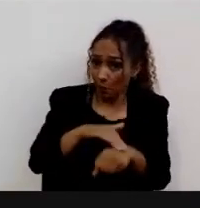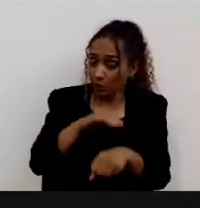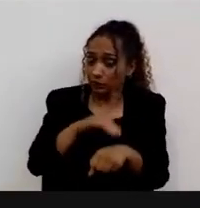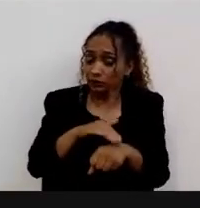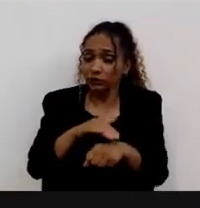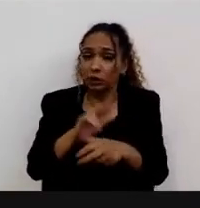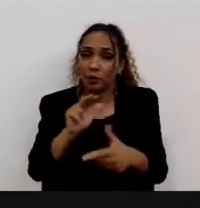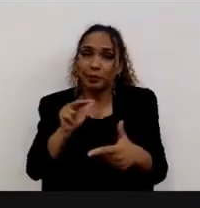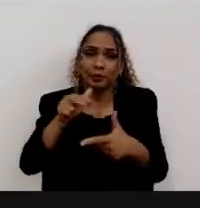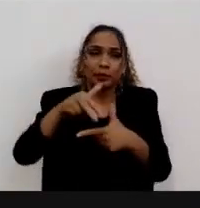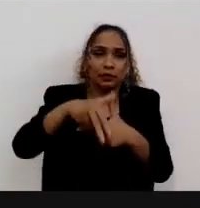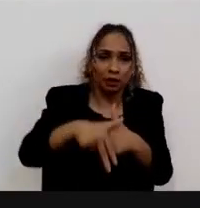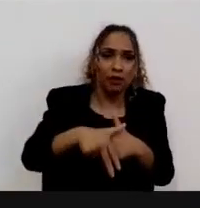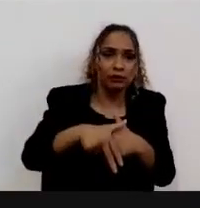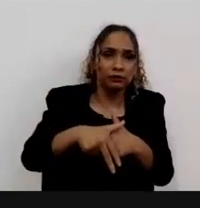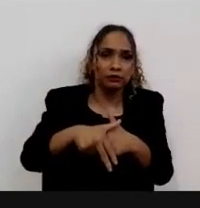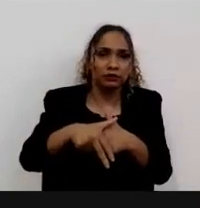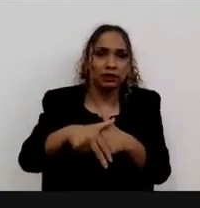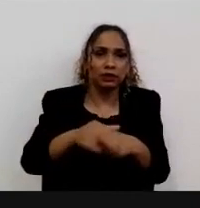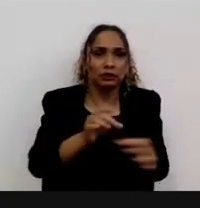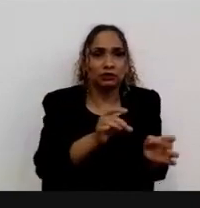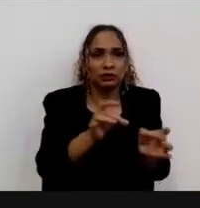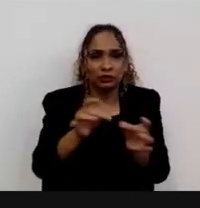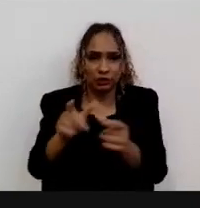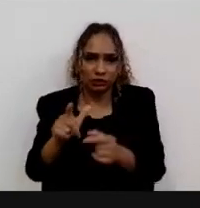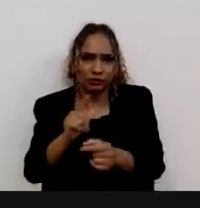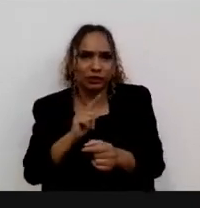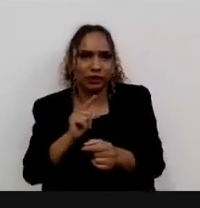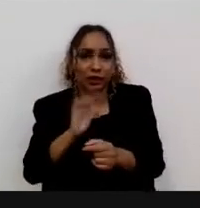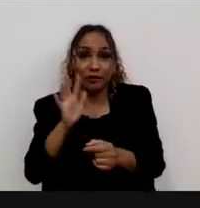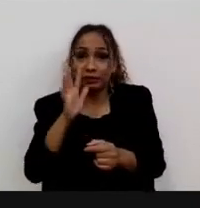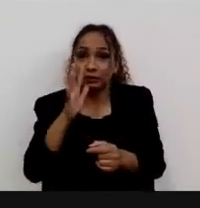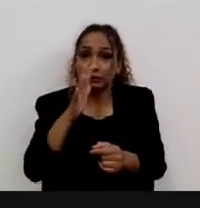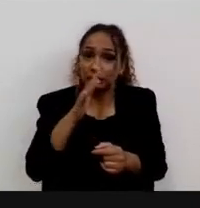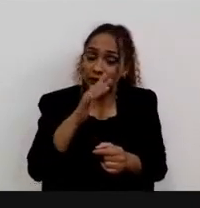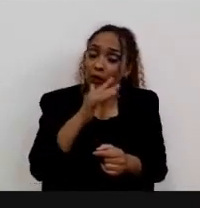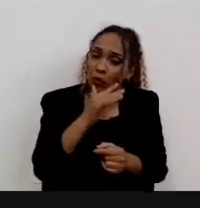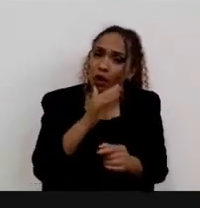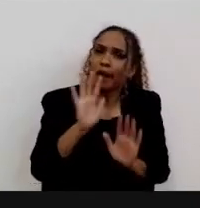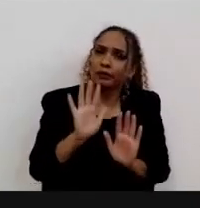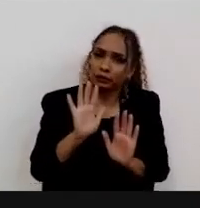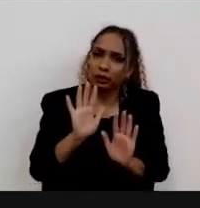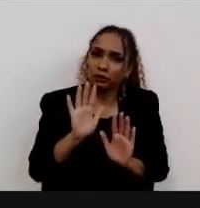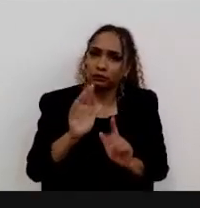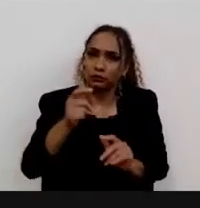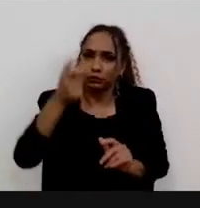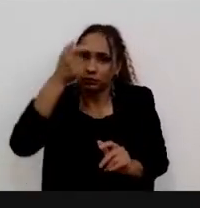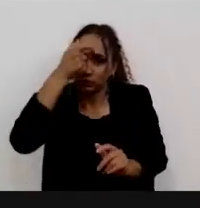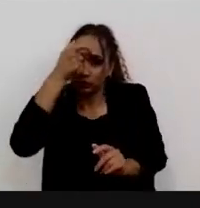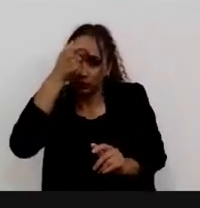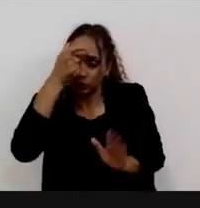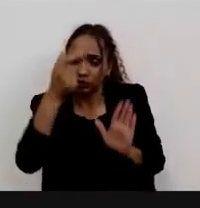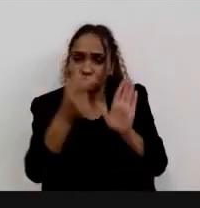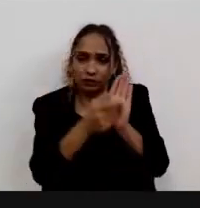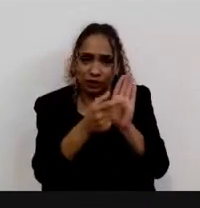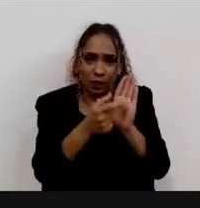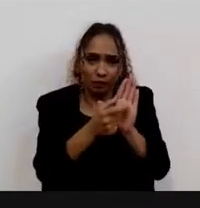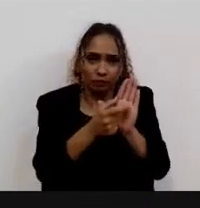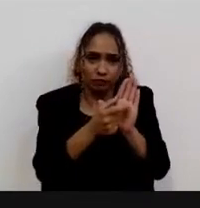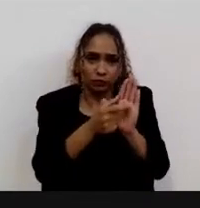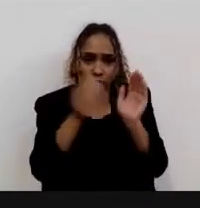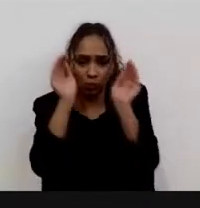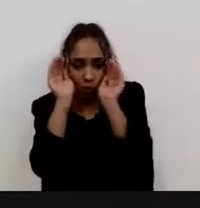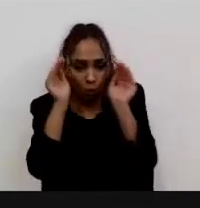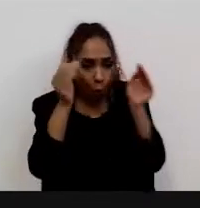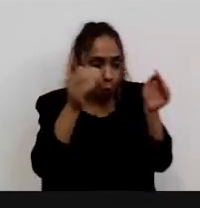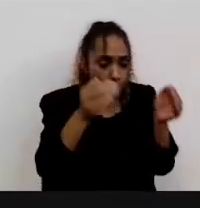foi vendido pelo Mark Zuckerberg, ele ainda vai acontecer, vai demorar um pouco. Tem agora a onda da inteligência artificial, que todo mundo desviou para